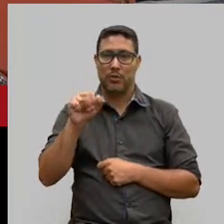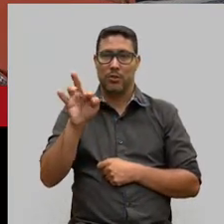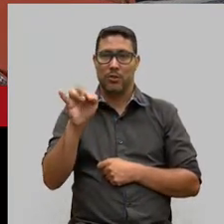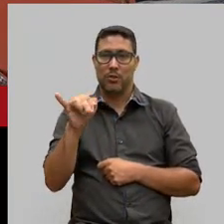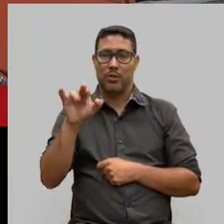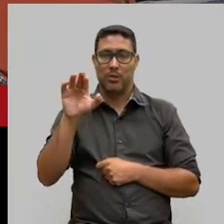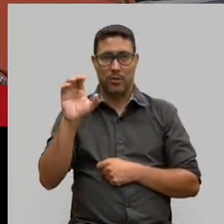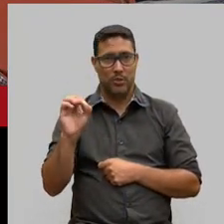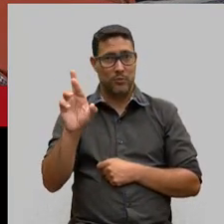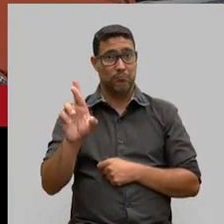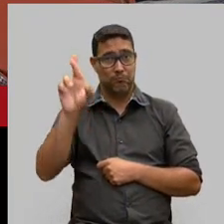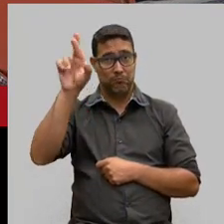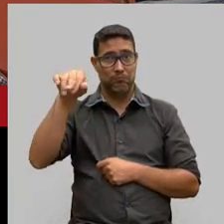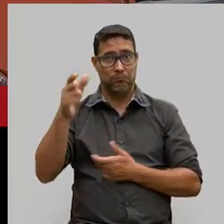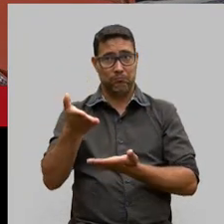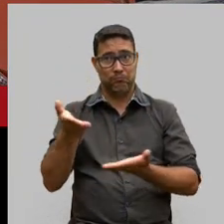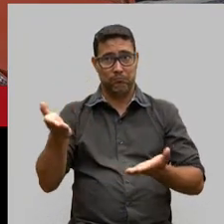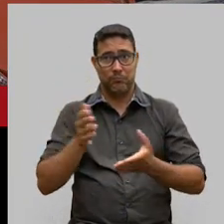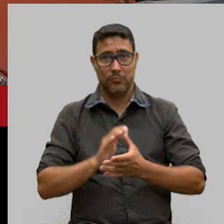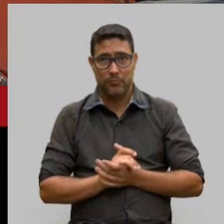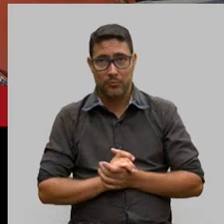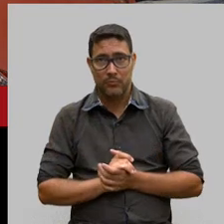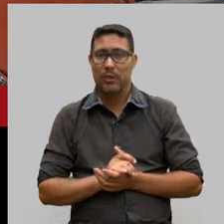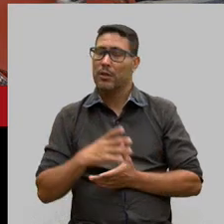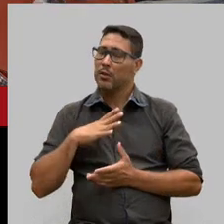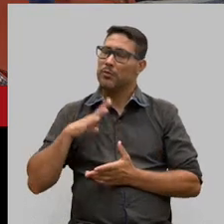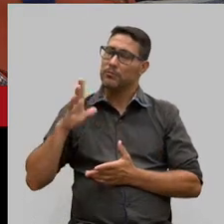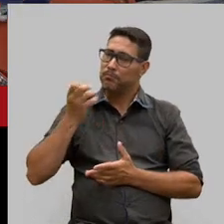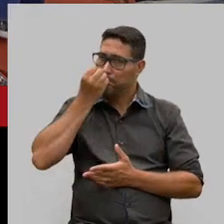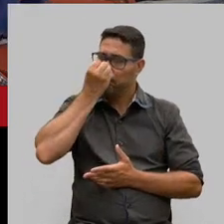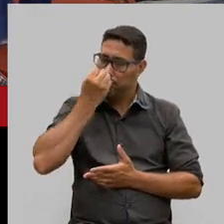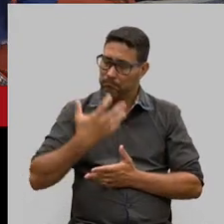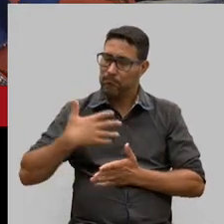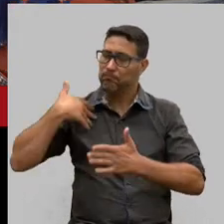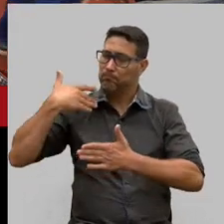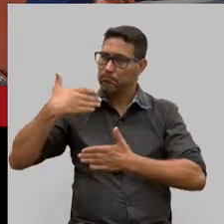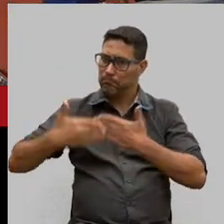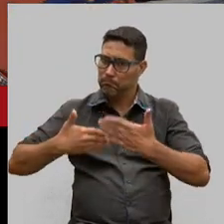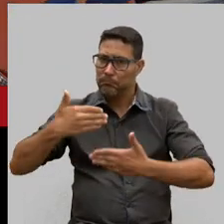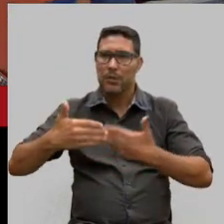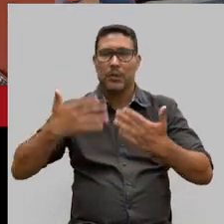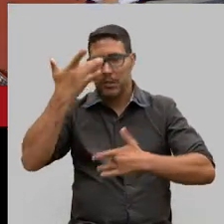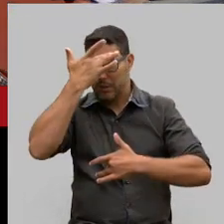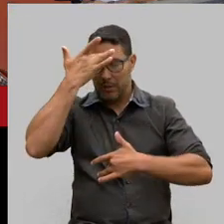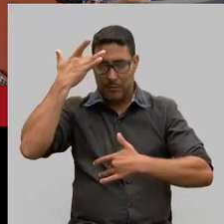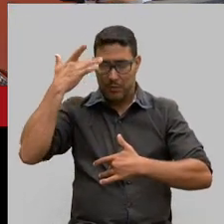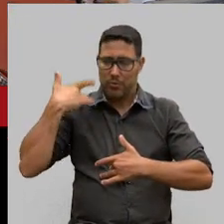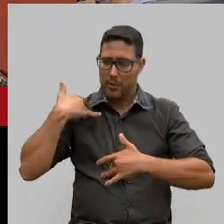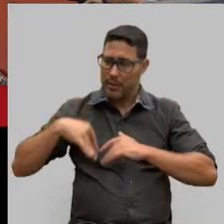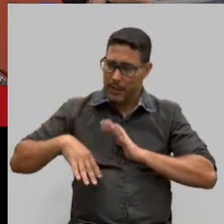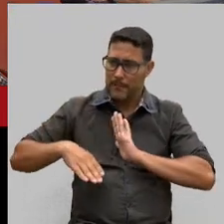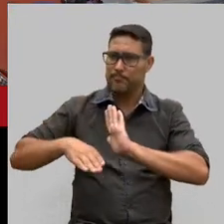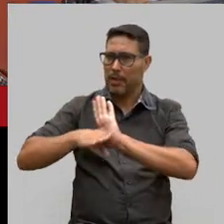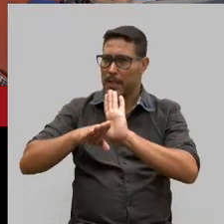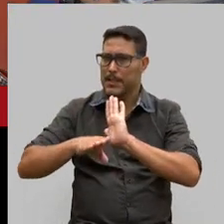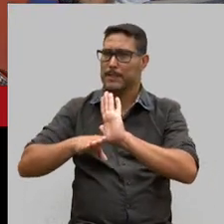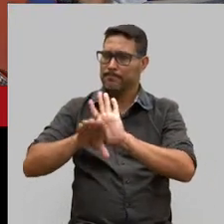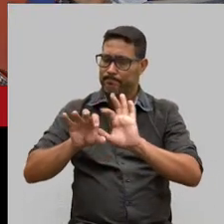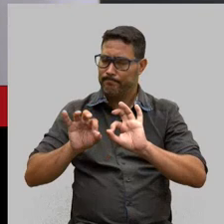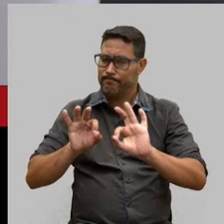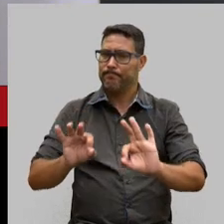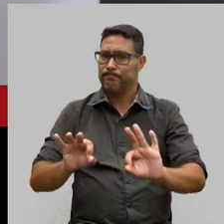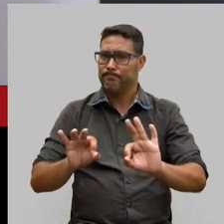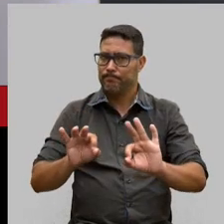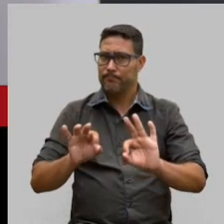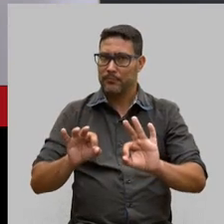essa sessão grande Idealista pessoa que tem contribuído de uma maneira efetiva em favor dos